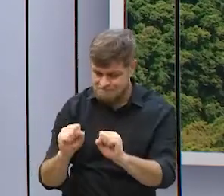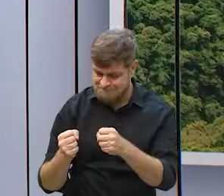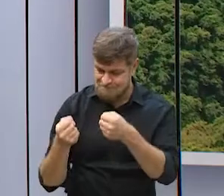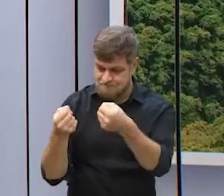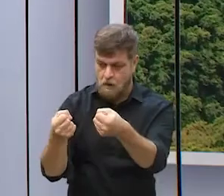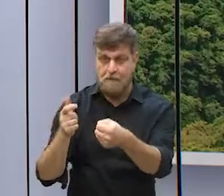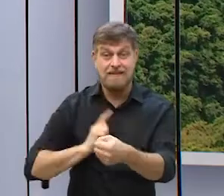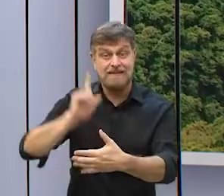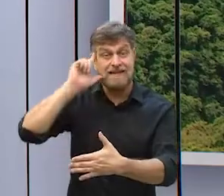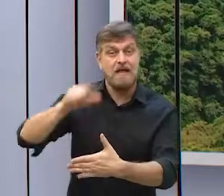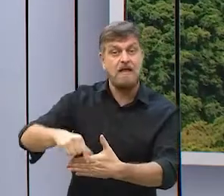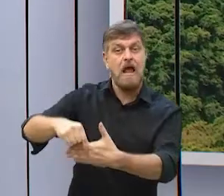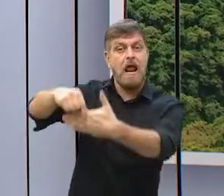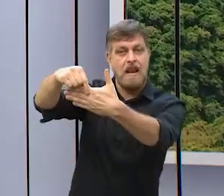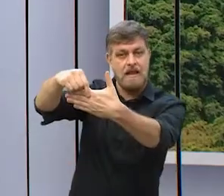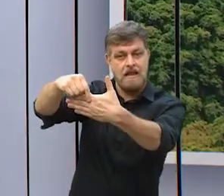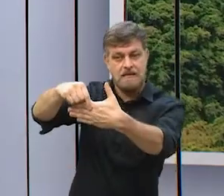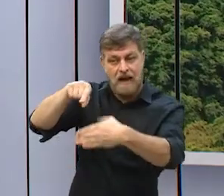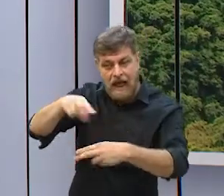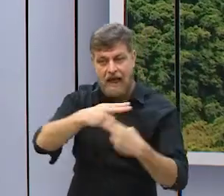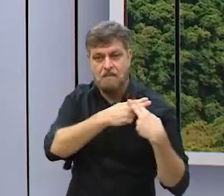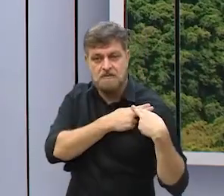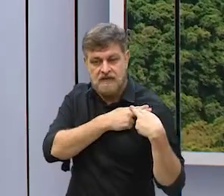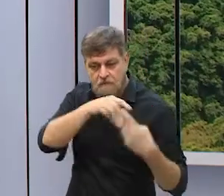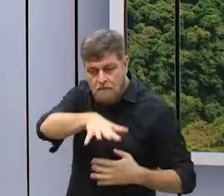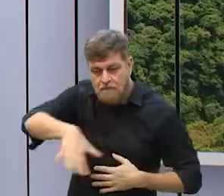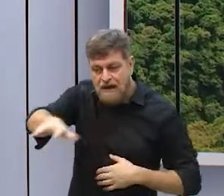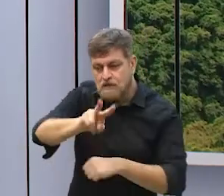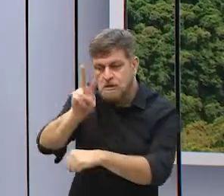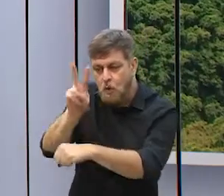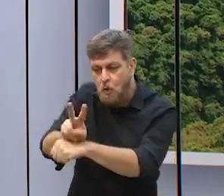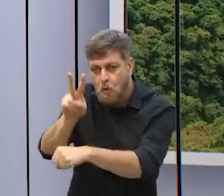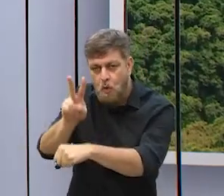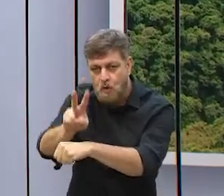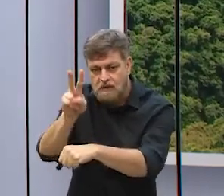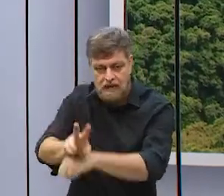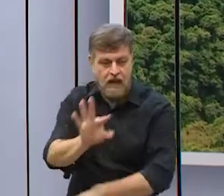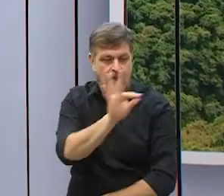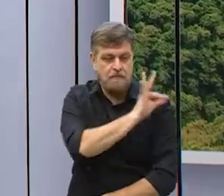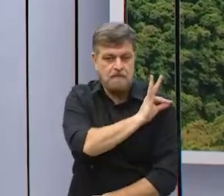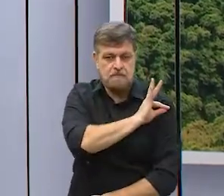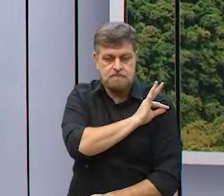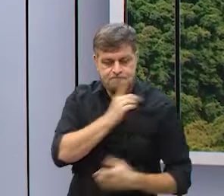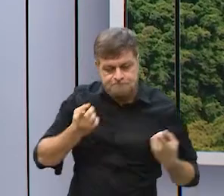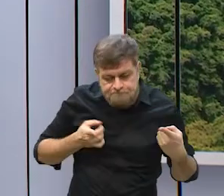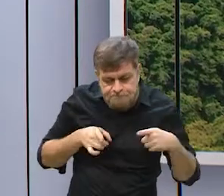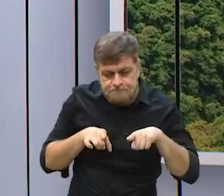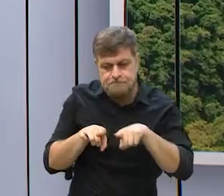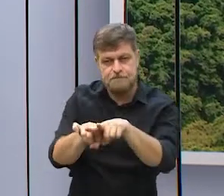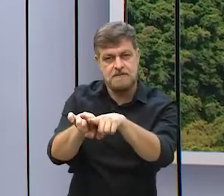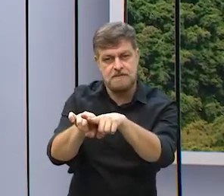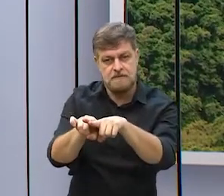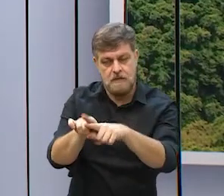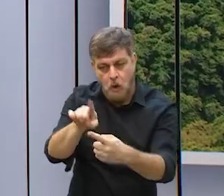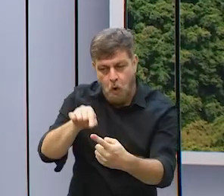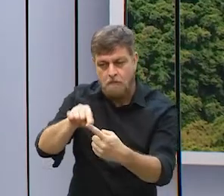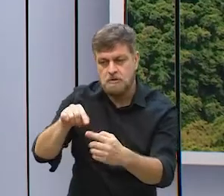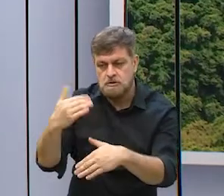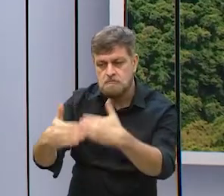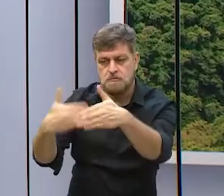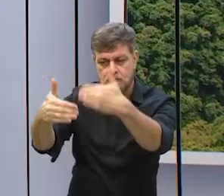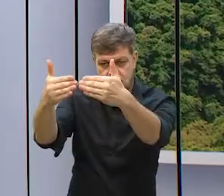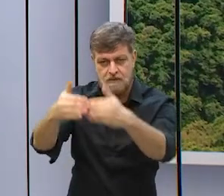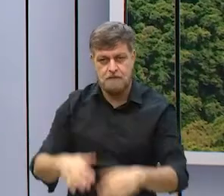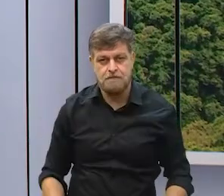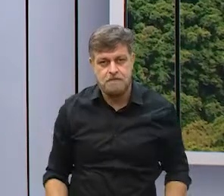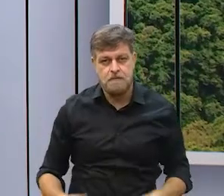as lideranças para ir cuidando da região e colaborando com o poder público, entende? Buscando este desenvolvimento. Então,